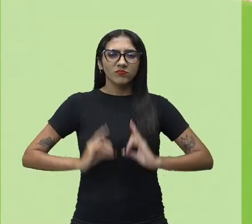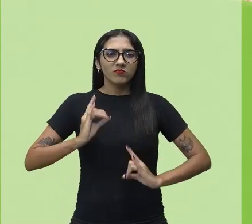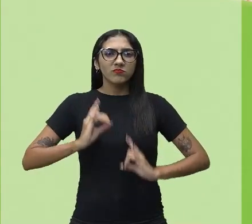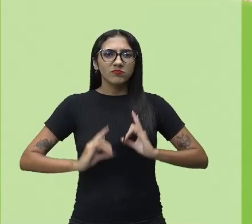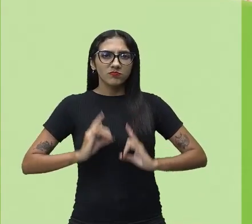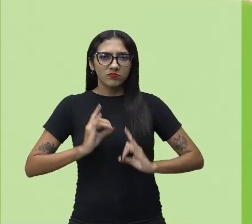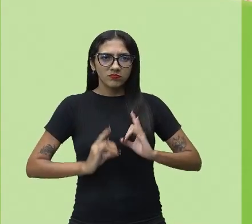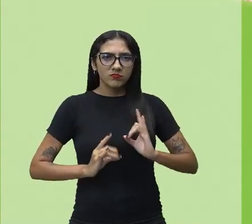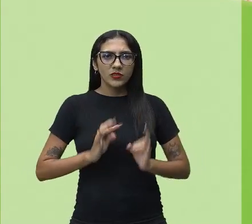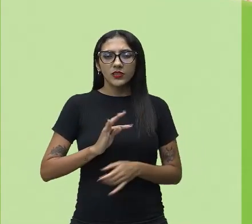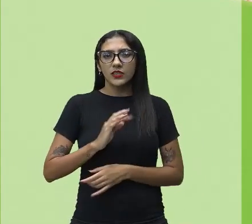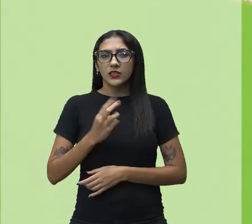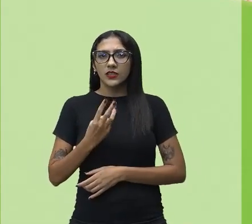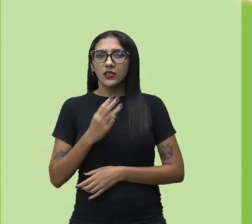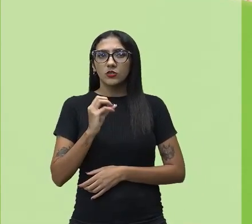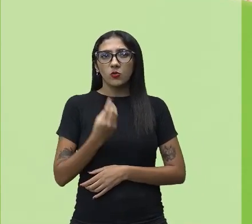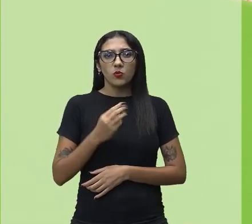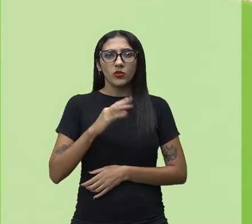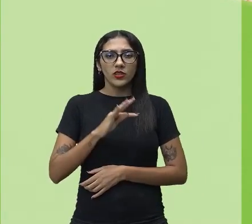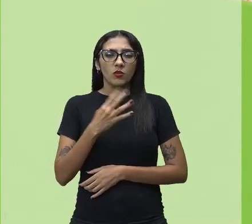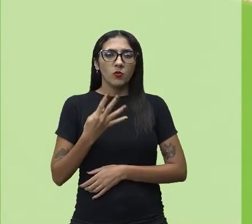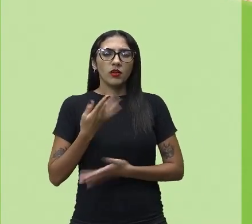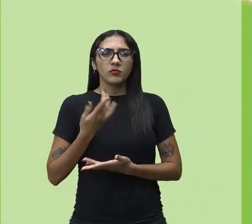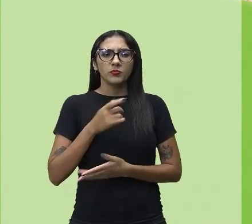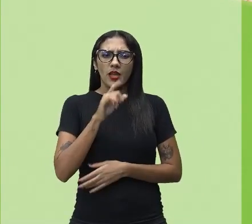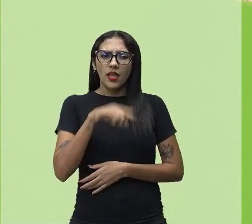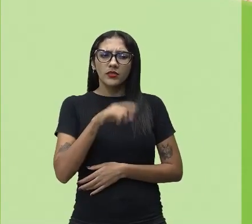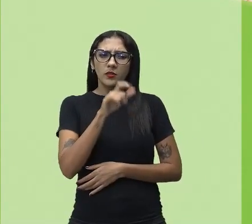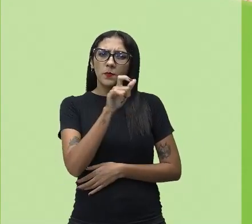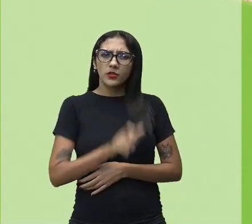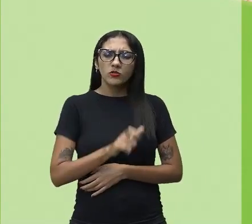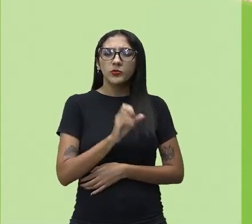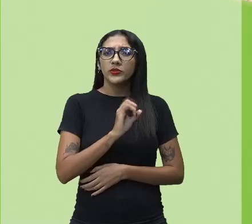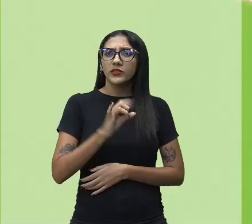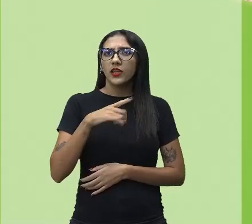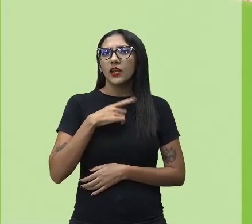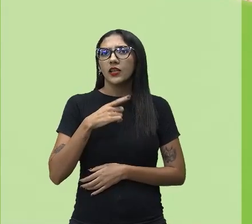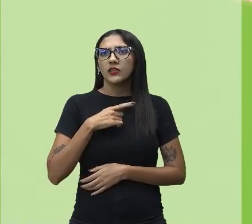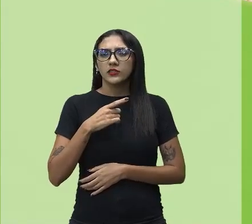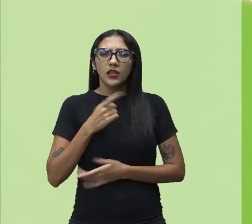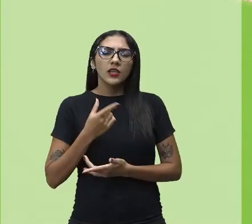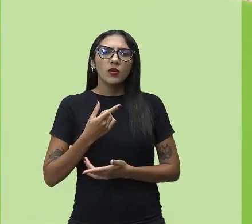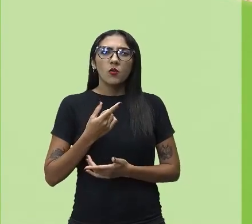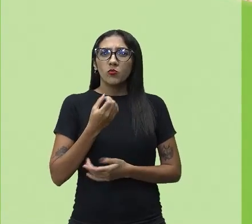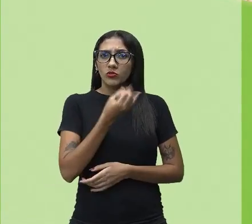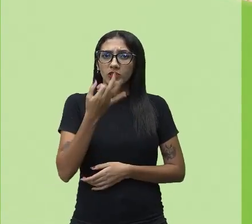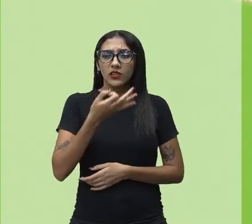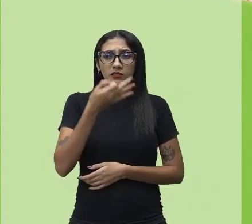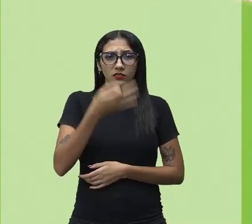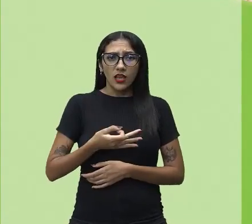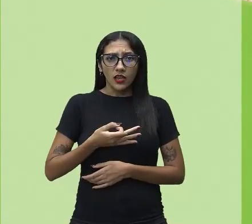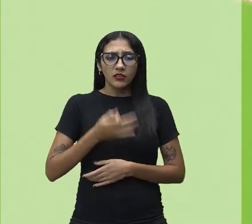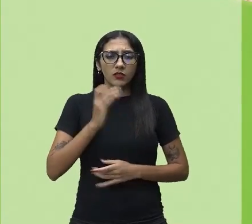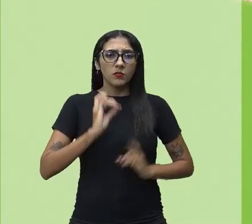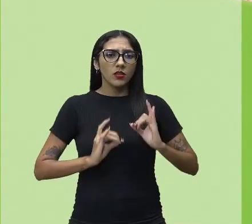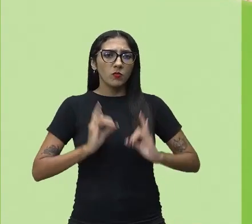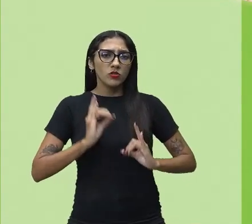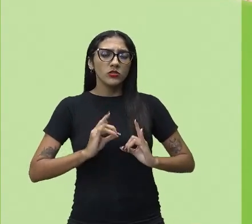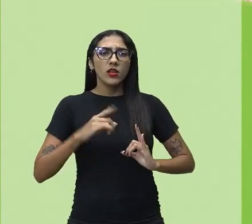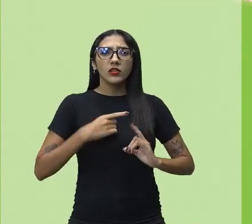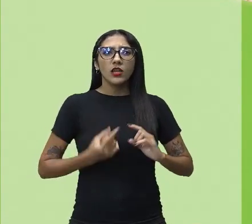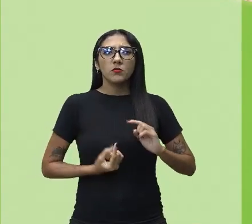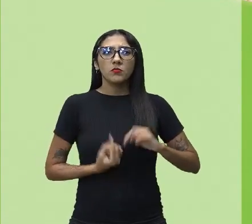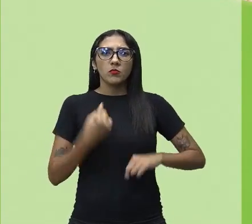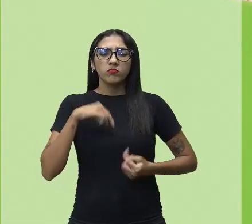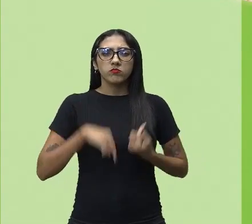ou T4, essa pessoa, né? Se ela tiver a quantidade de hormônios ideal, ela vai ter o metabolismo ali